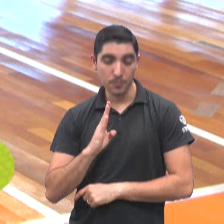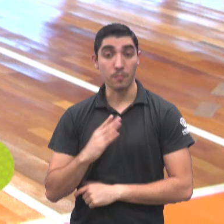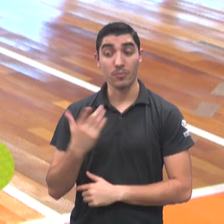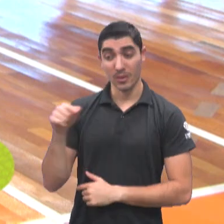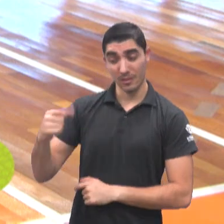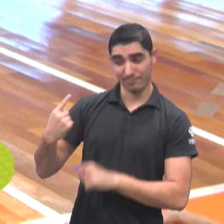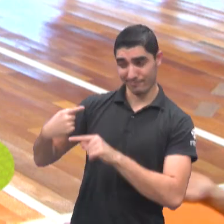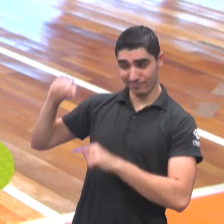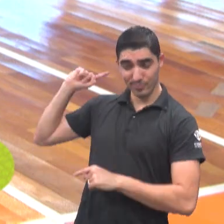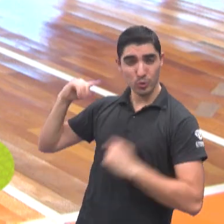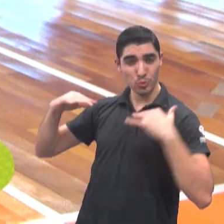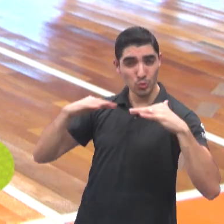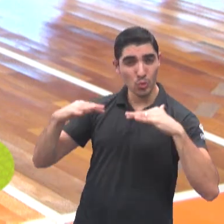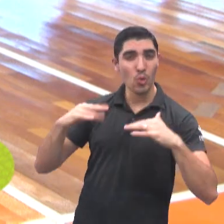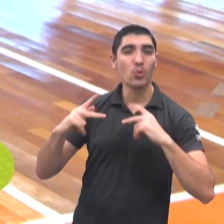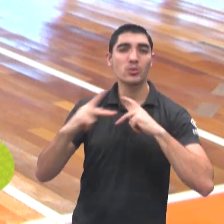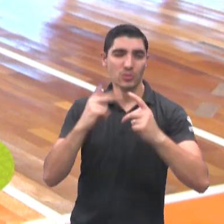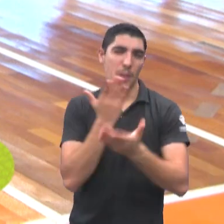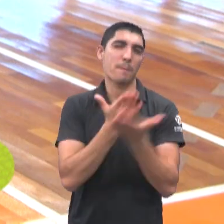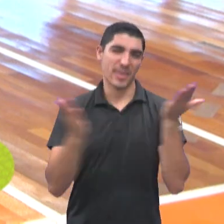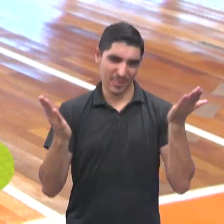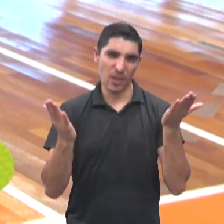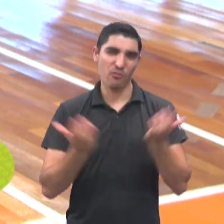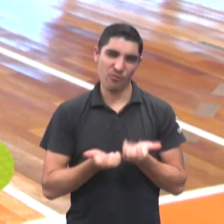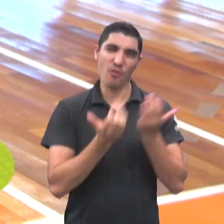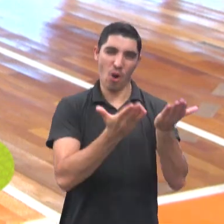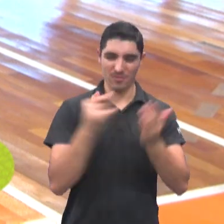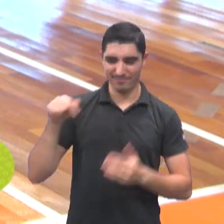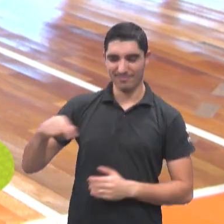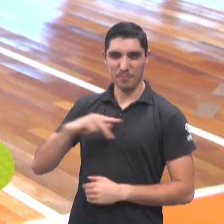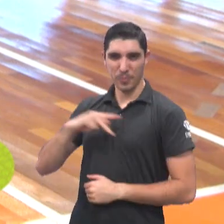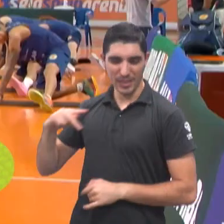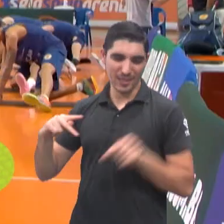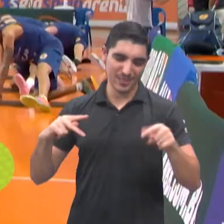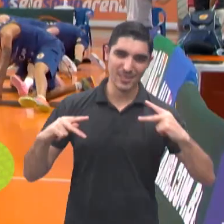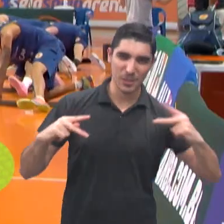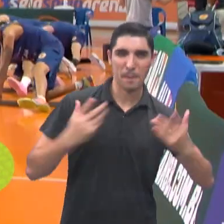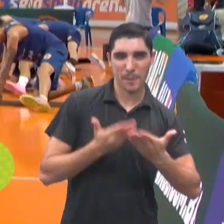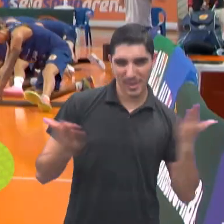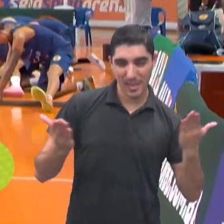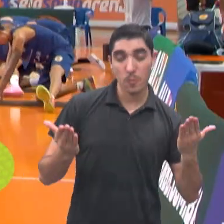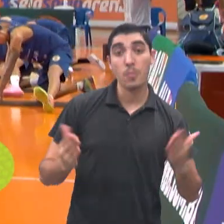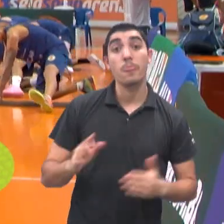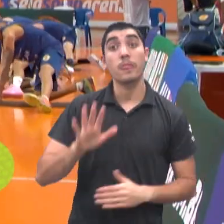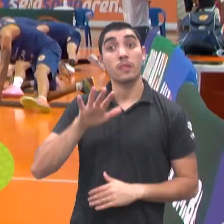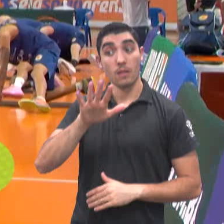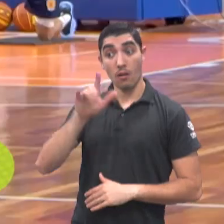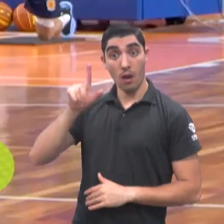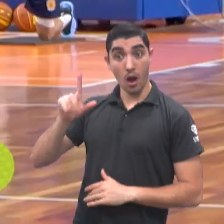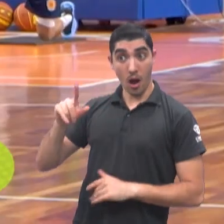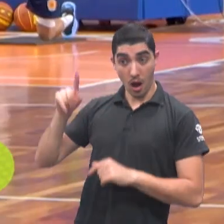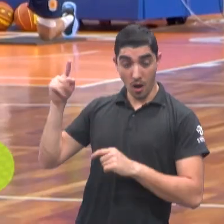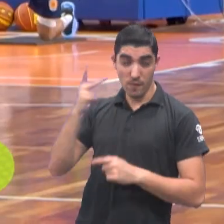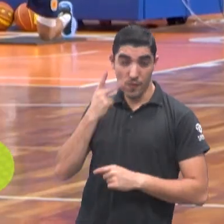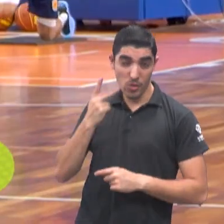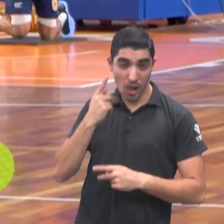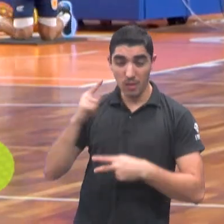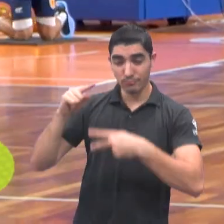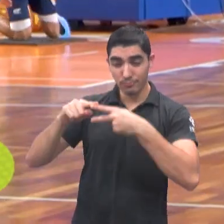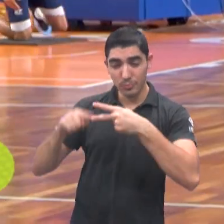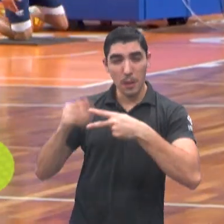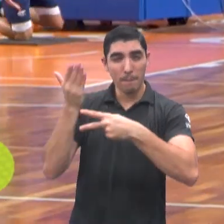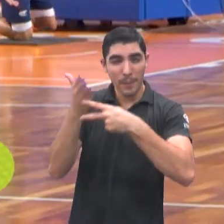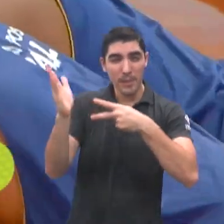para o Pinheiros, fora de casa, e busca a reabilitação. Já o Fortaleza vem de 2 derrotas consecutivas, e apesar de ser o